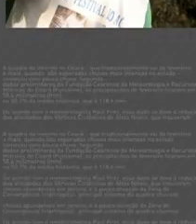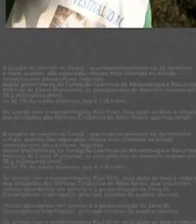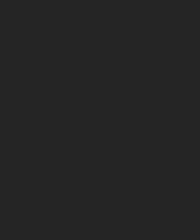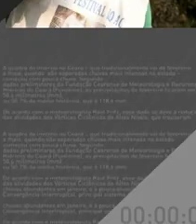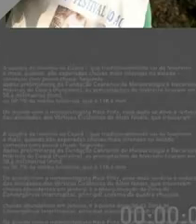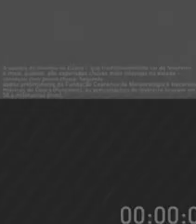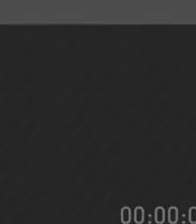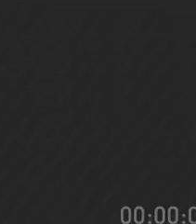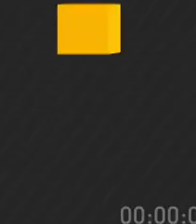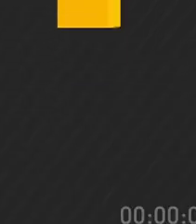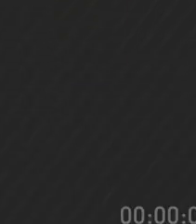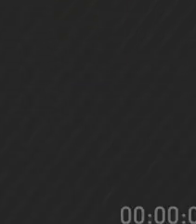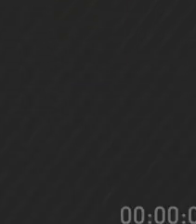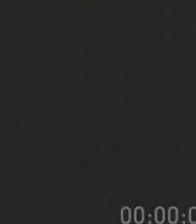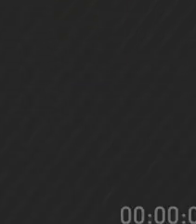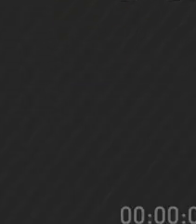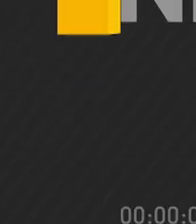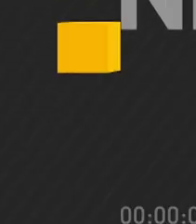ae